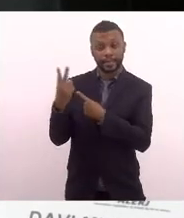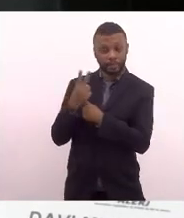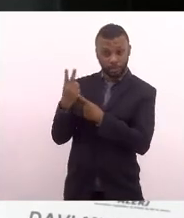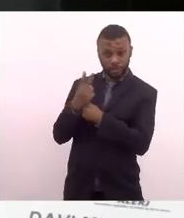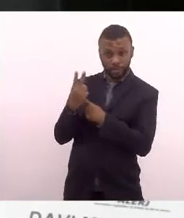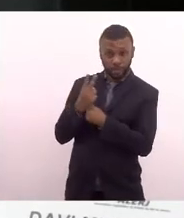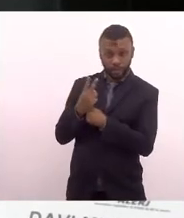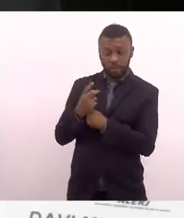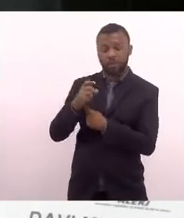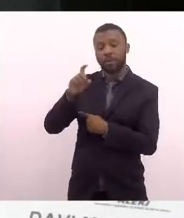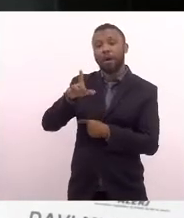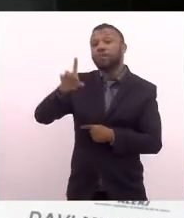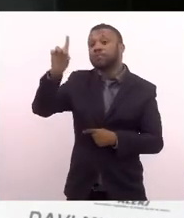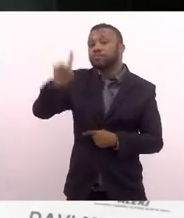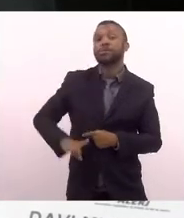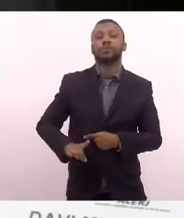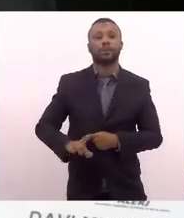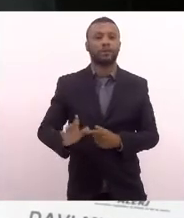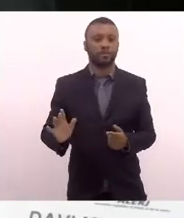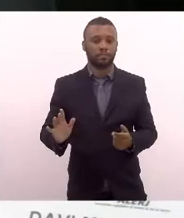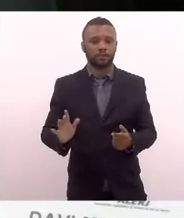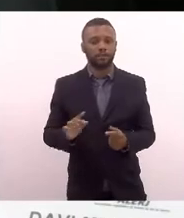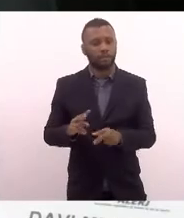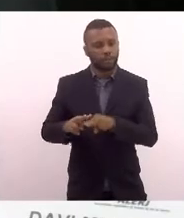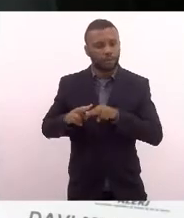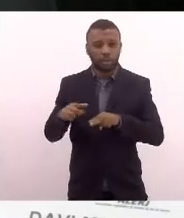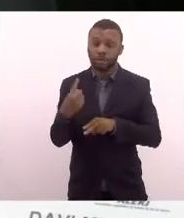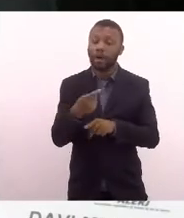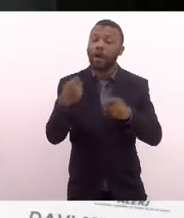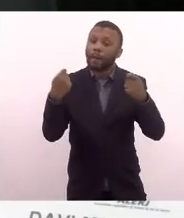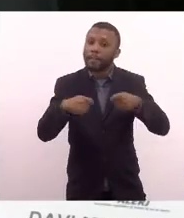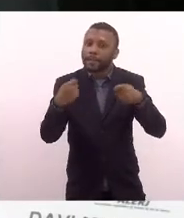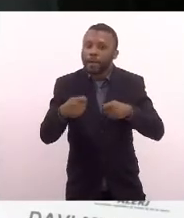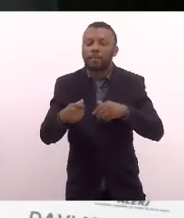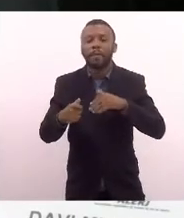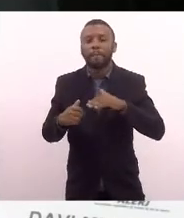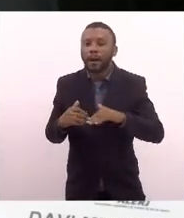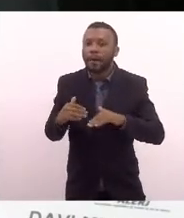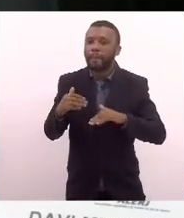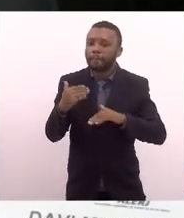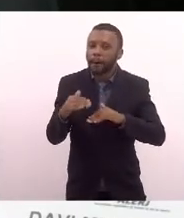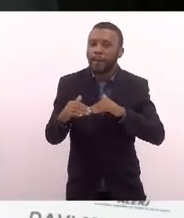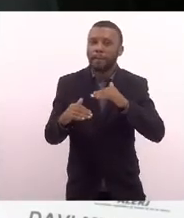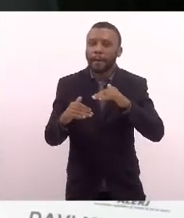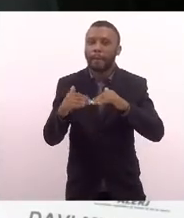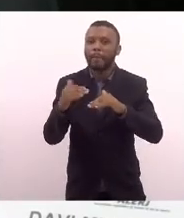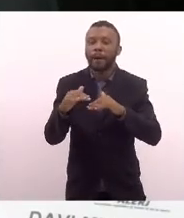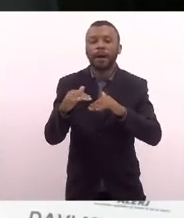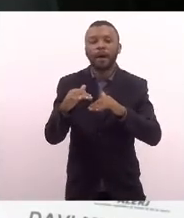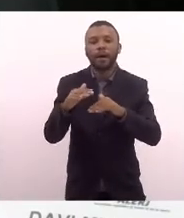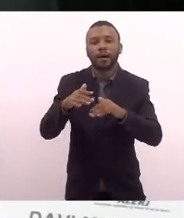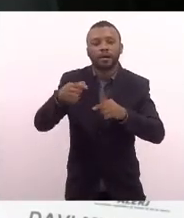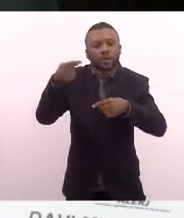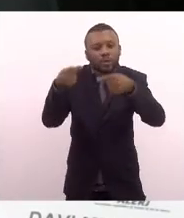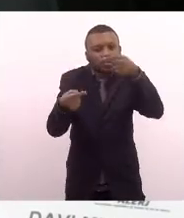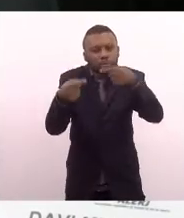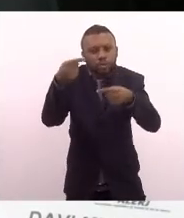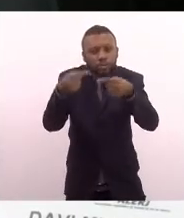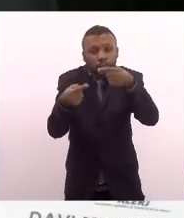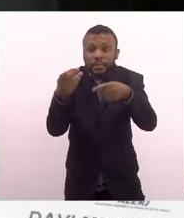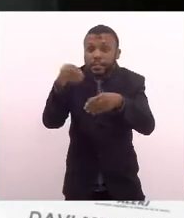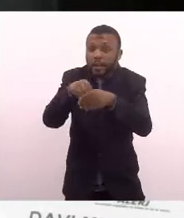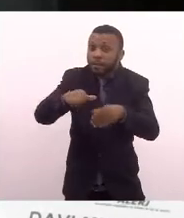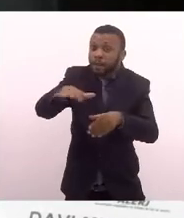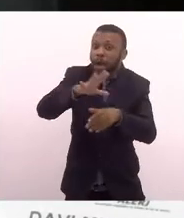um direito. Nesse sentido, a gente precisa cada vez mais politizar, portanto, colocar no âmbito